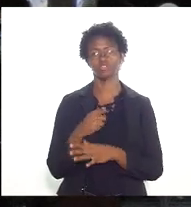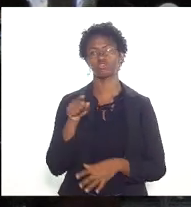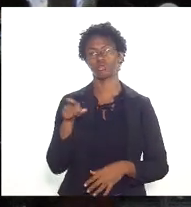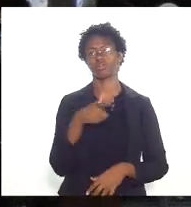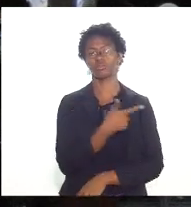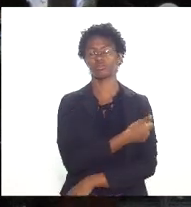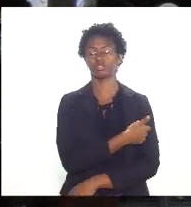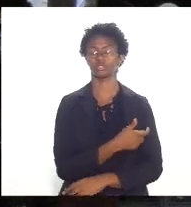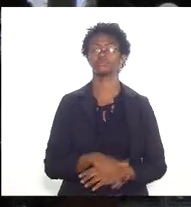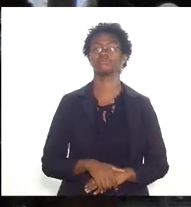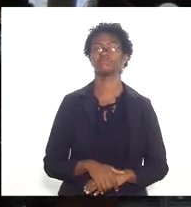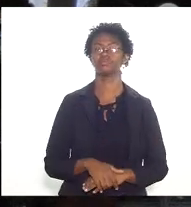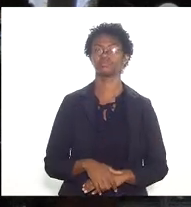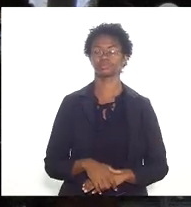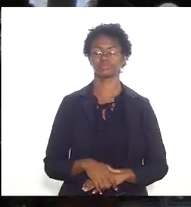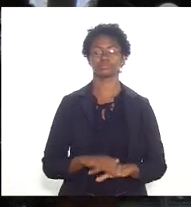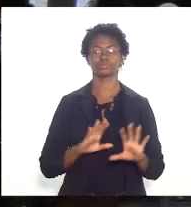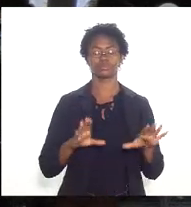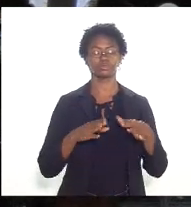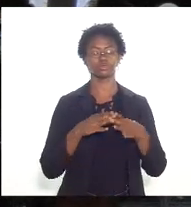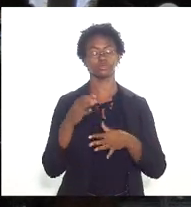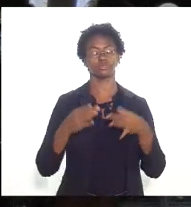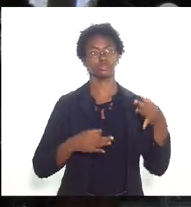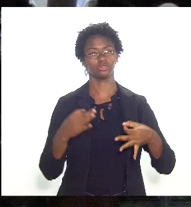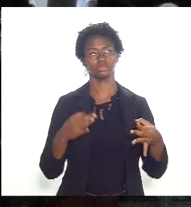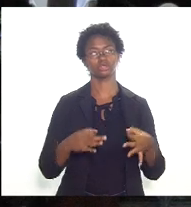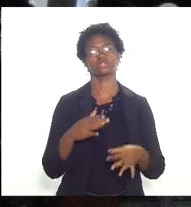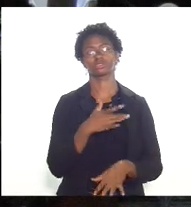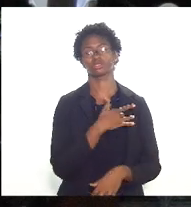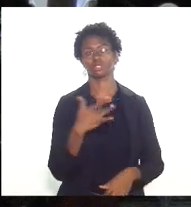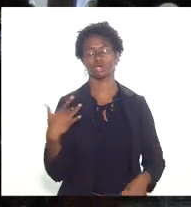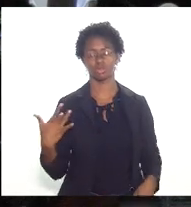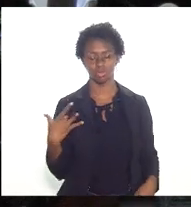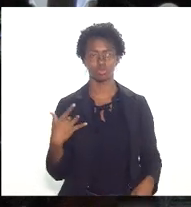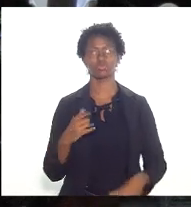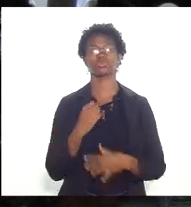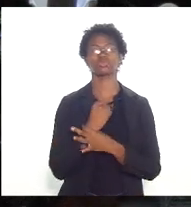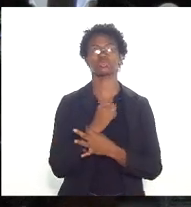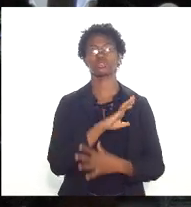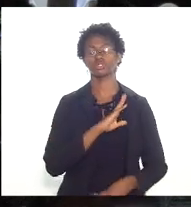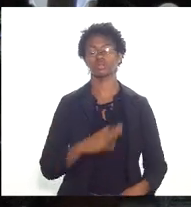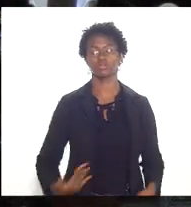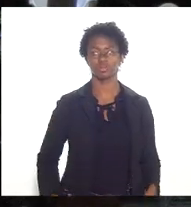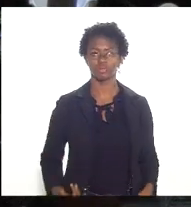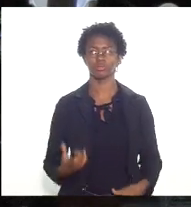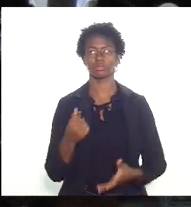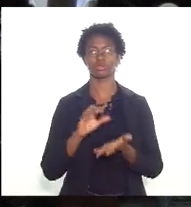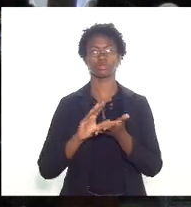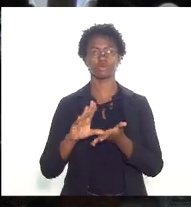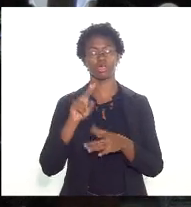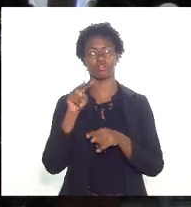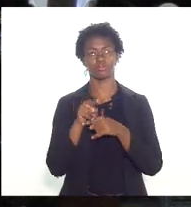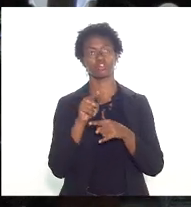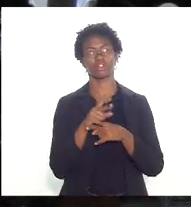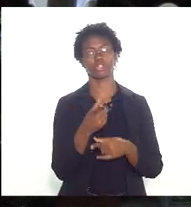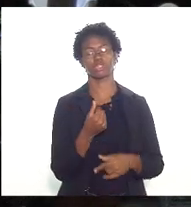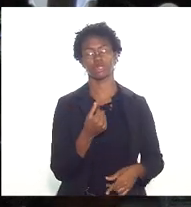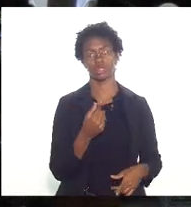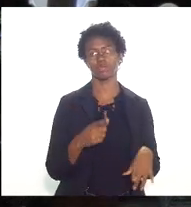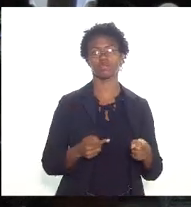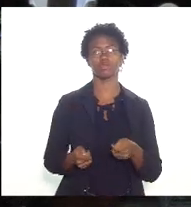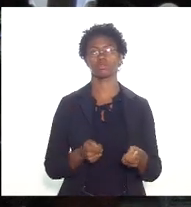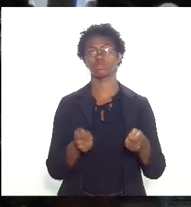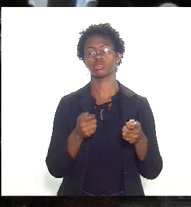pendentes pareceres das comissões de condição de Justiça de saúde segurança pública e assuntos de polícia e de orçamento Finanças fiscalização financeira e